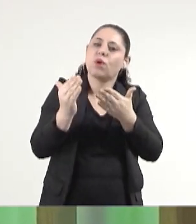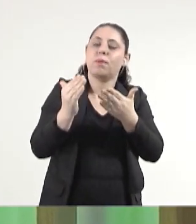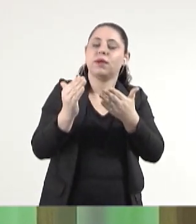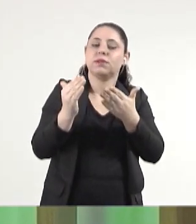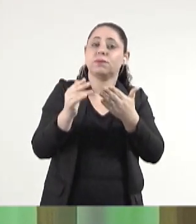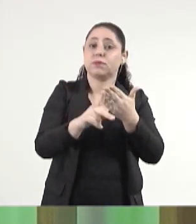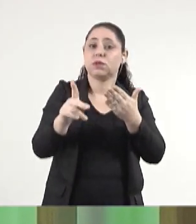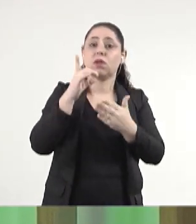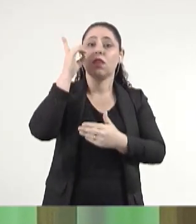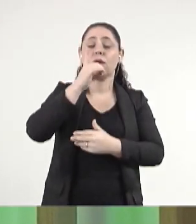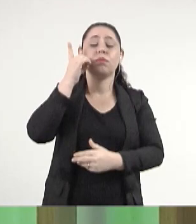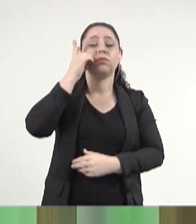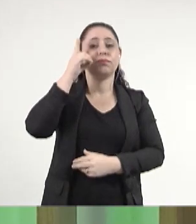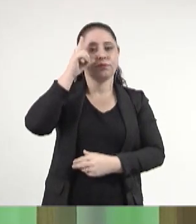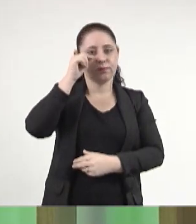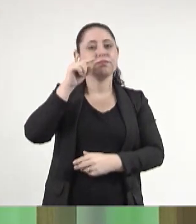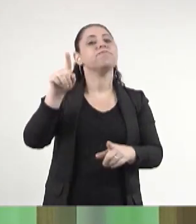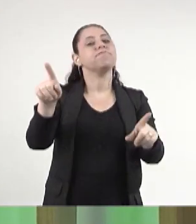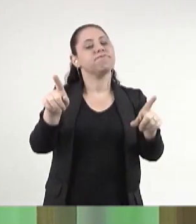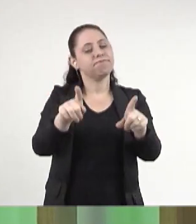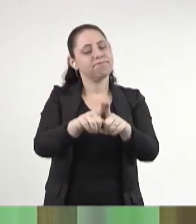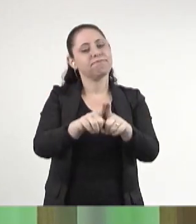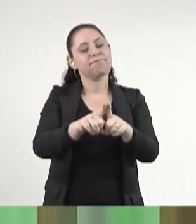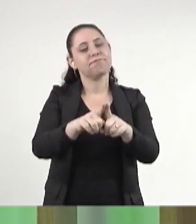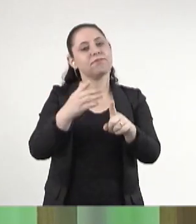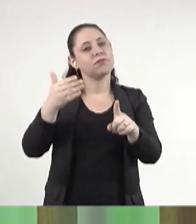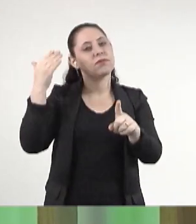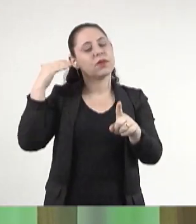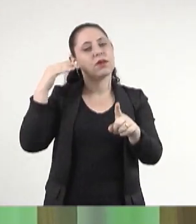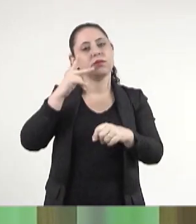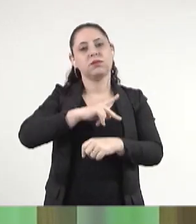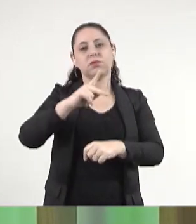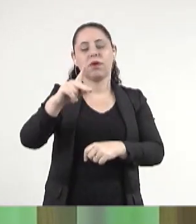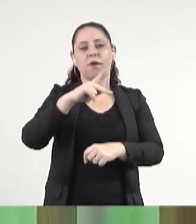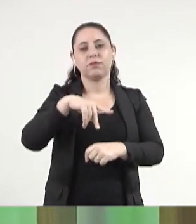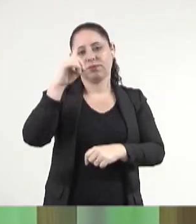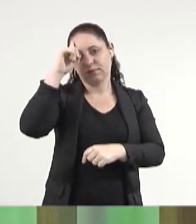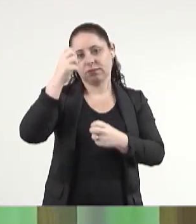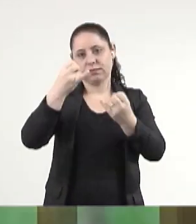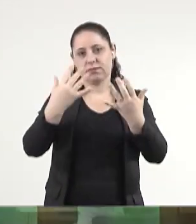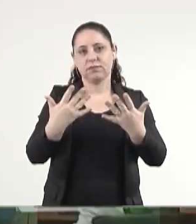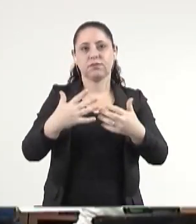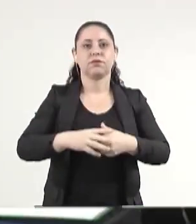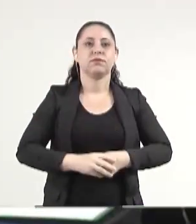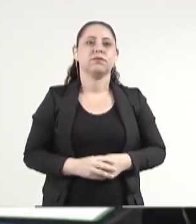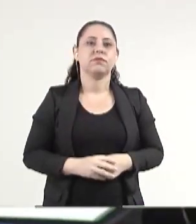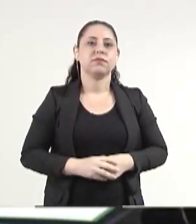o presidente Gerson Claro, que também foi professor, falou sobre a data.